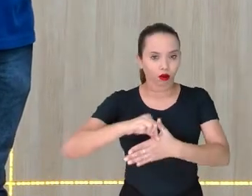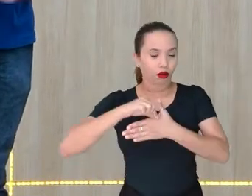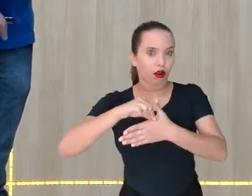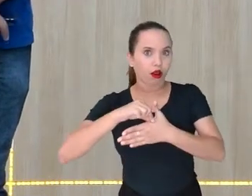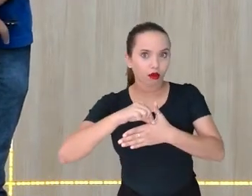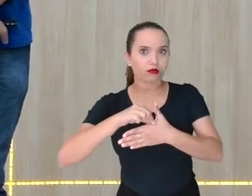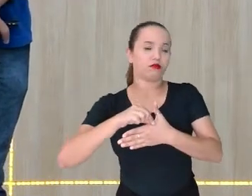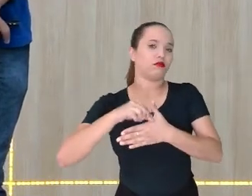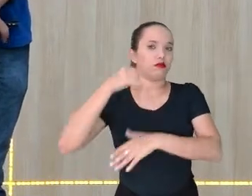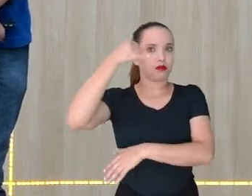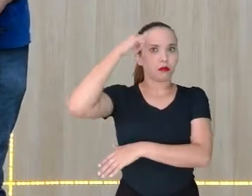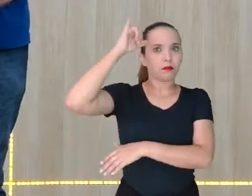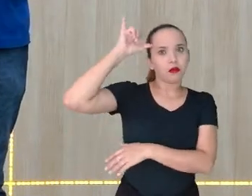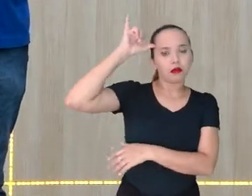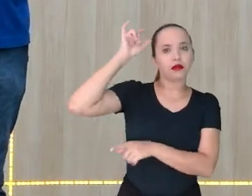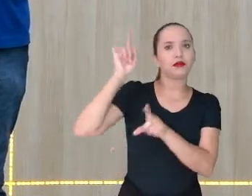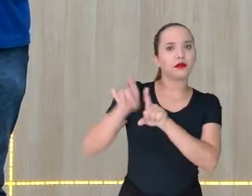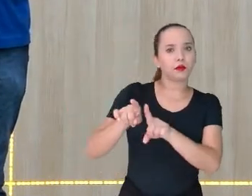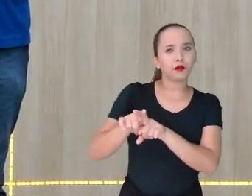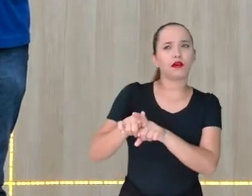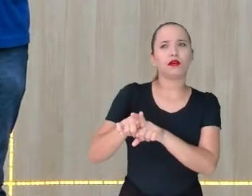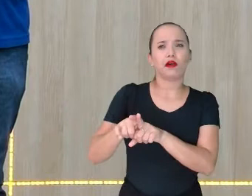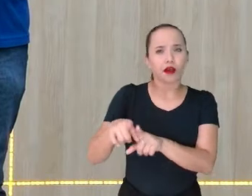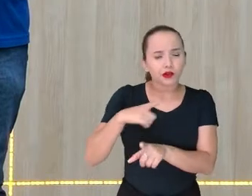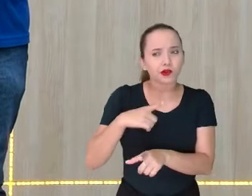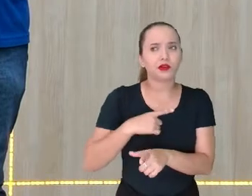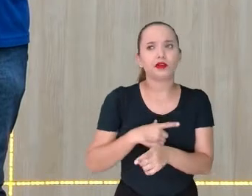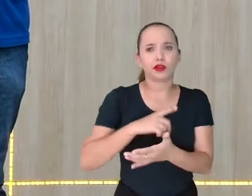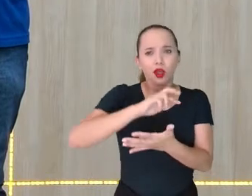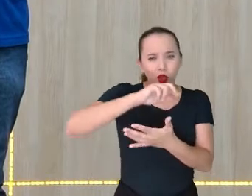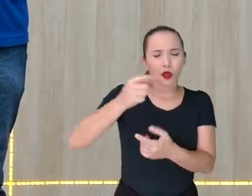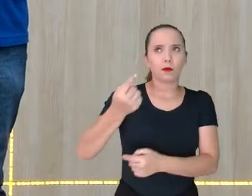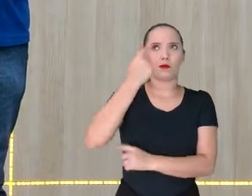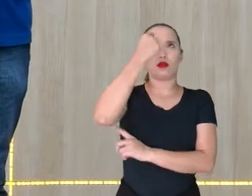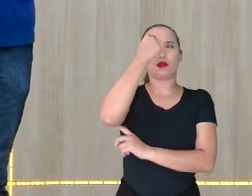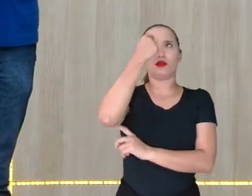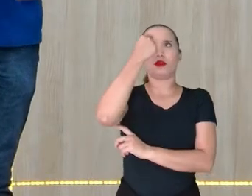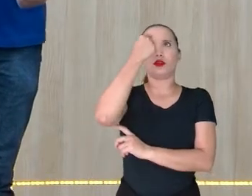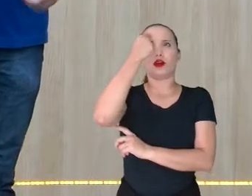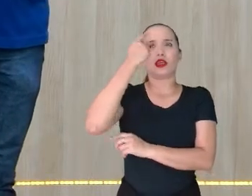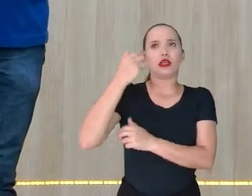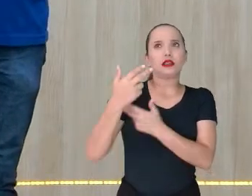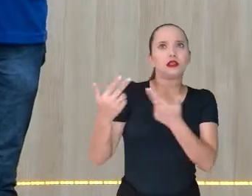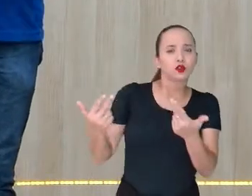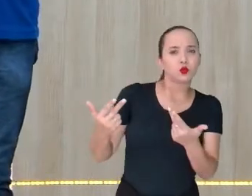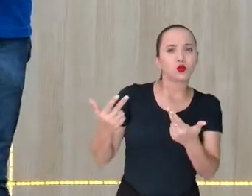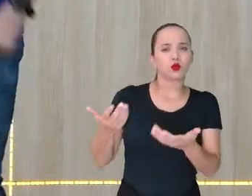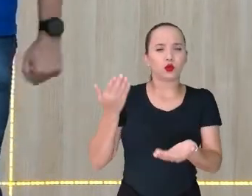boi. Então, a gente tem aí que pensar, que pesar certas coisas. Então,